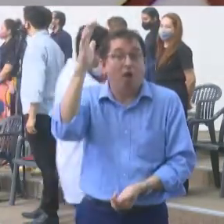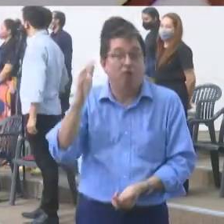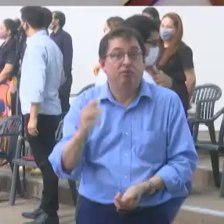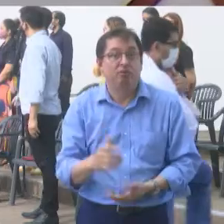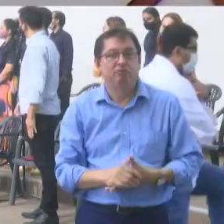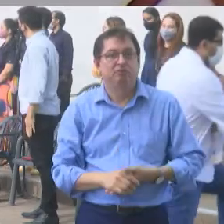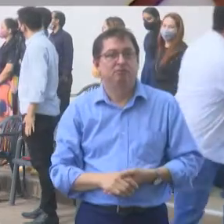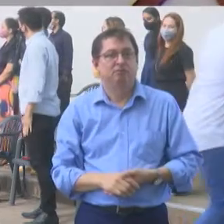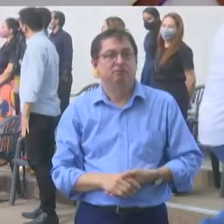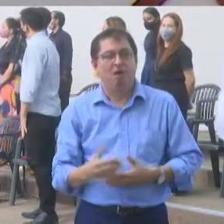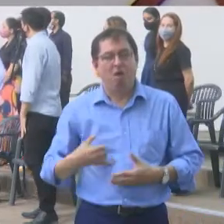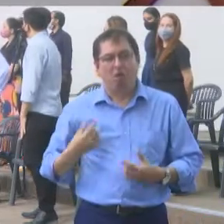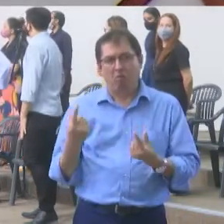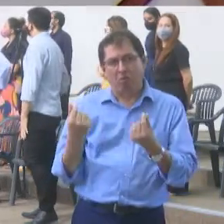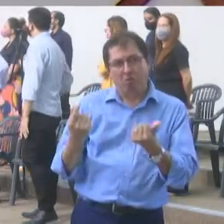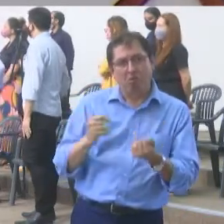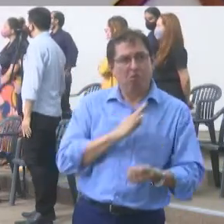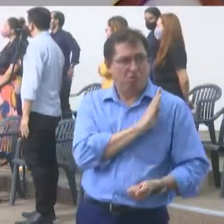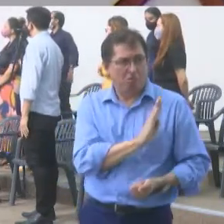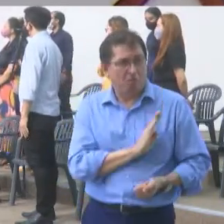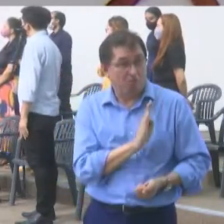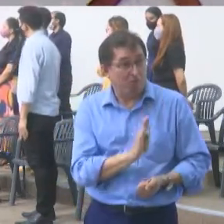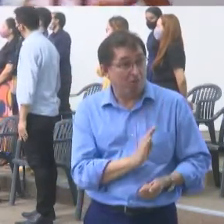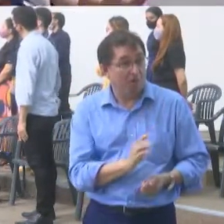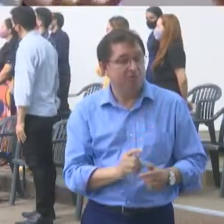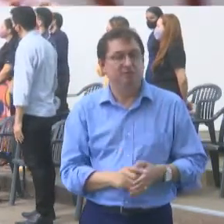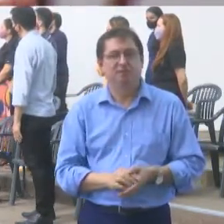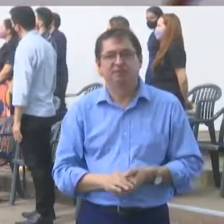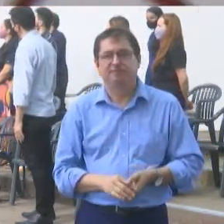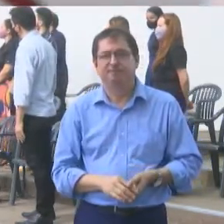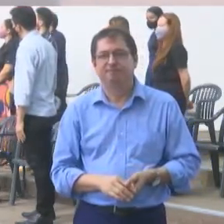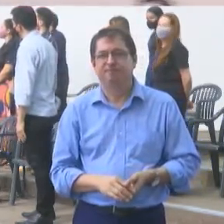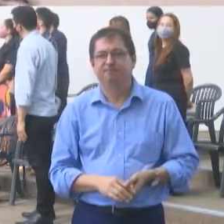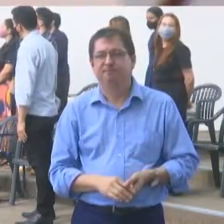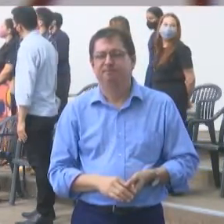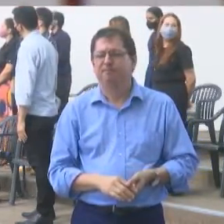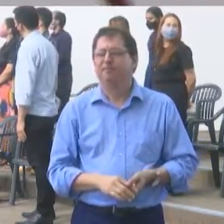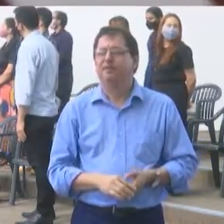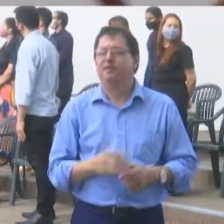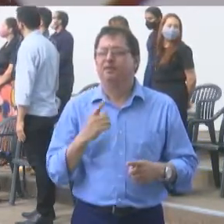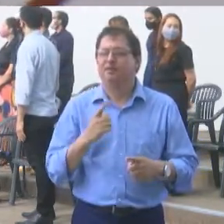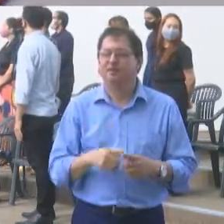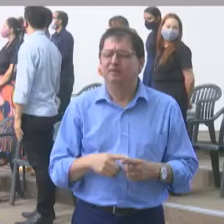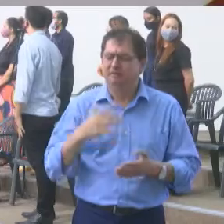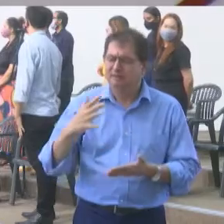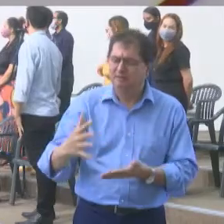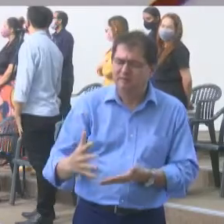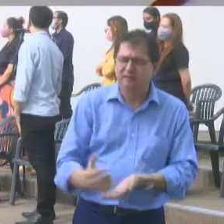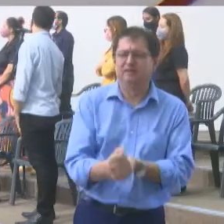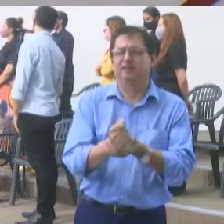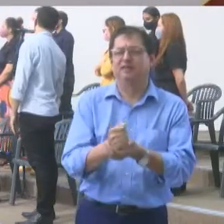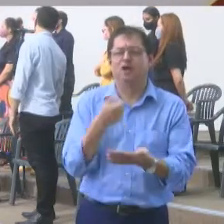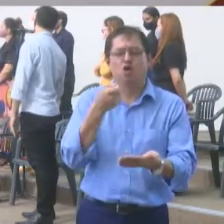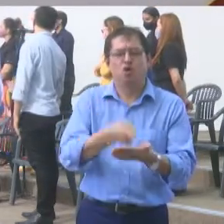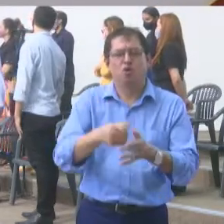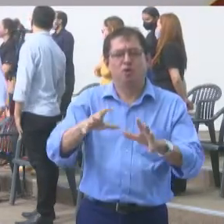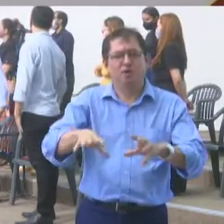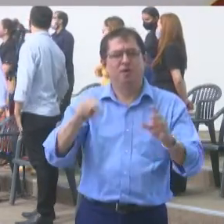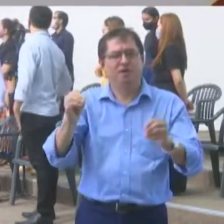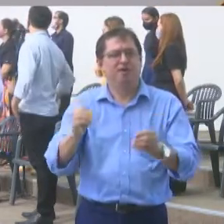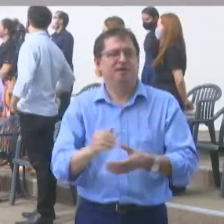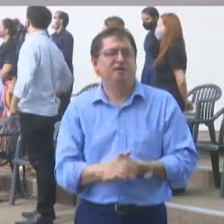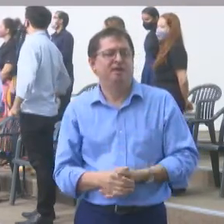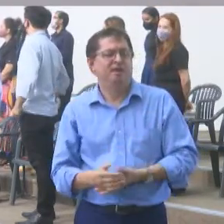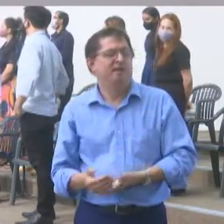nenhum benefício. É algo humanitário, porque o homem vai lá, ele resgata, ele compra a terra, e aí ele gera com aquela